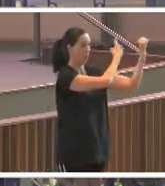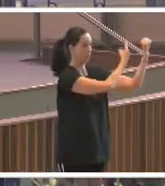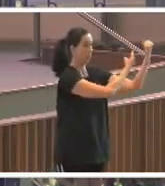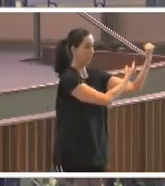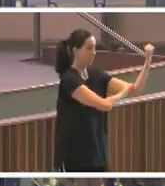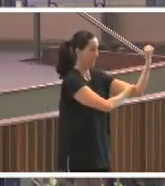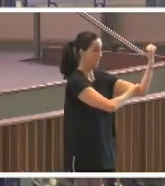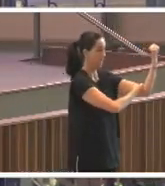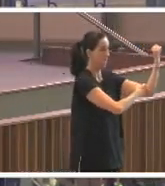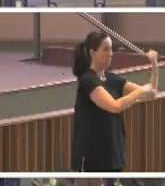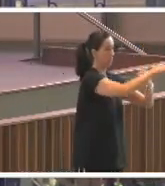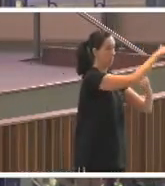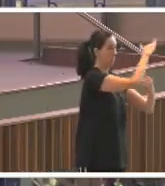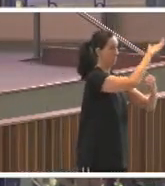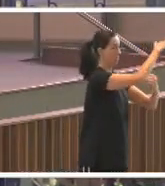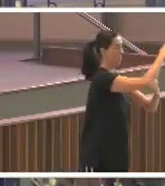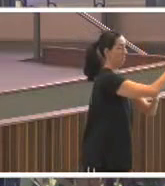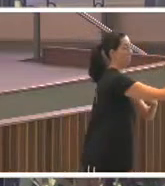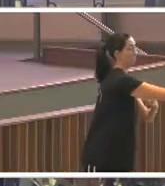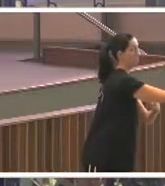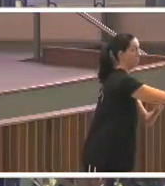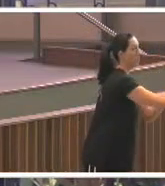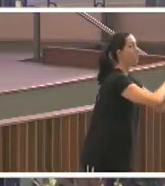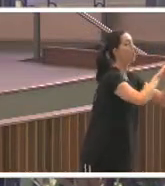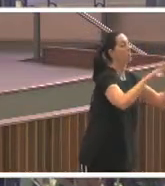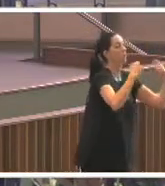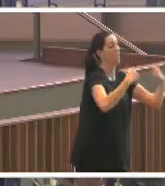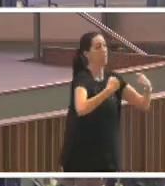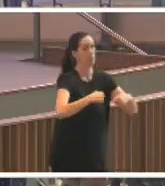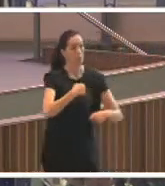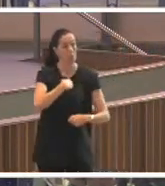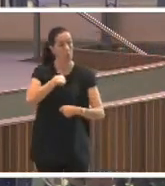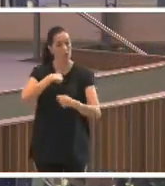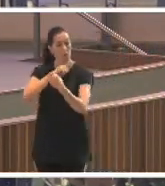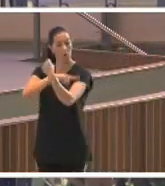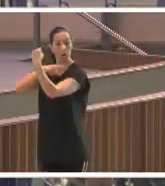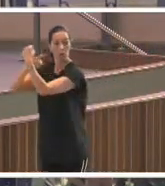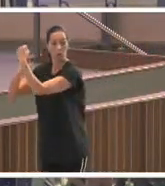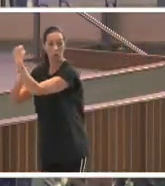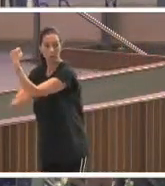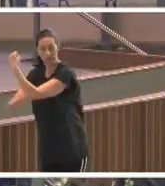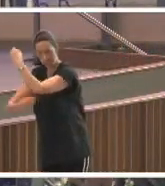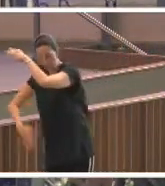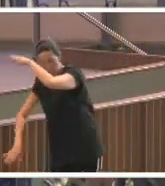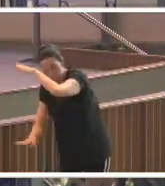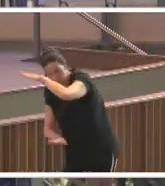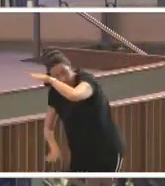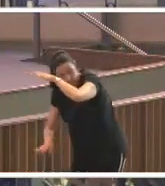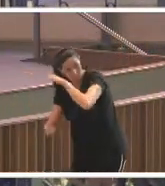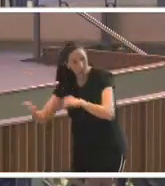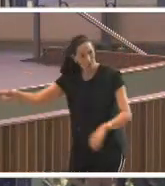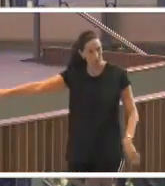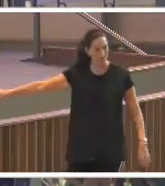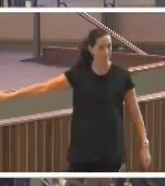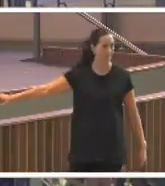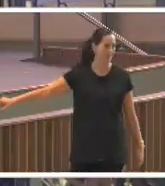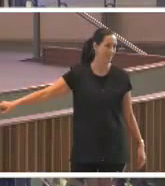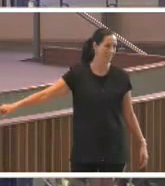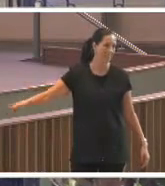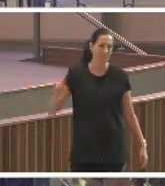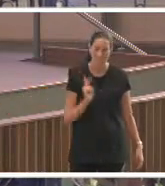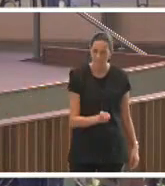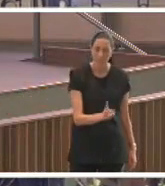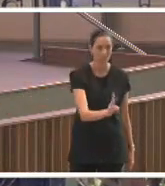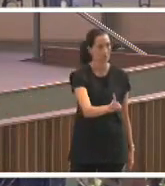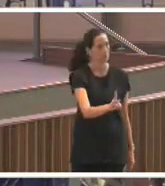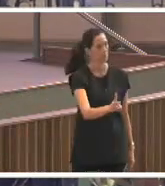Isso pode ser institucionalmente, por exemplo, dentro da nossa estrutura da igreja, a gente criou um sistema de prestação